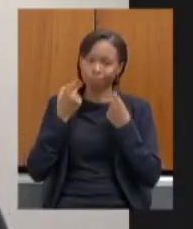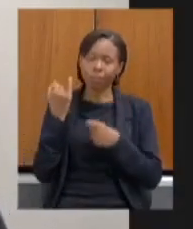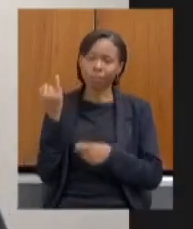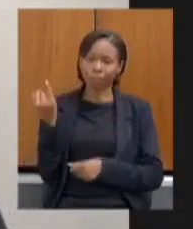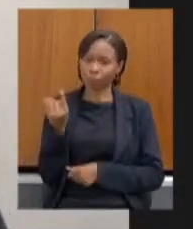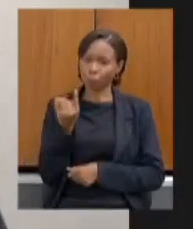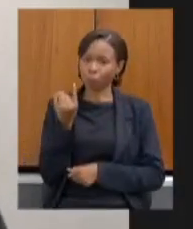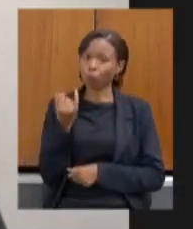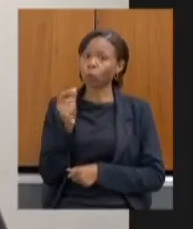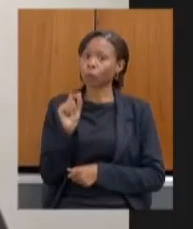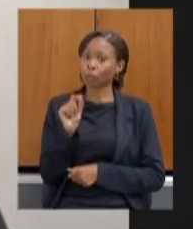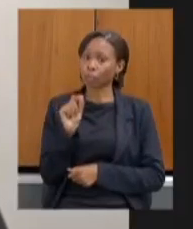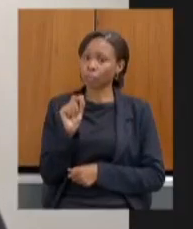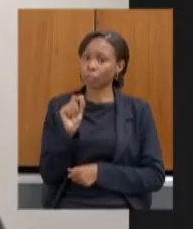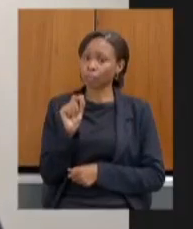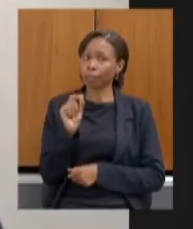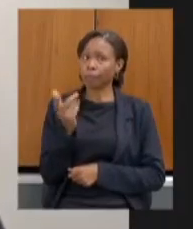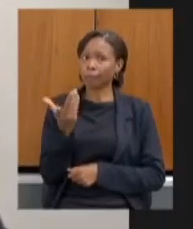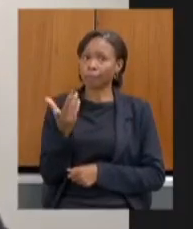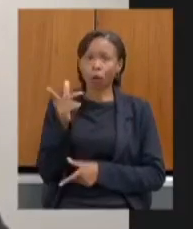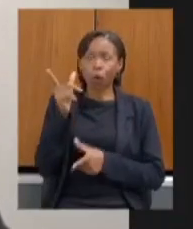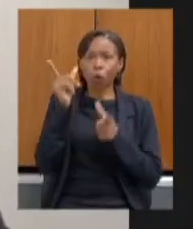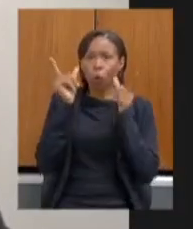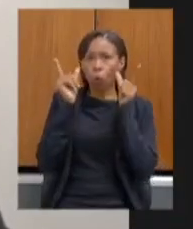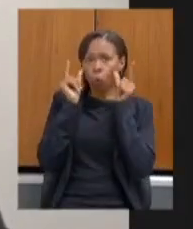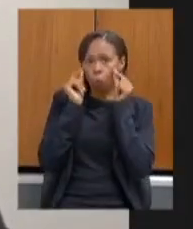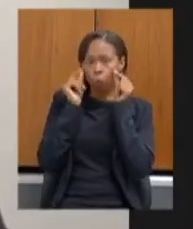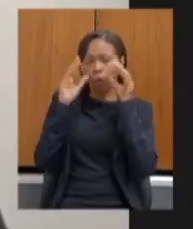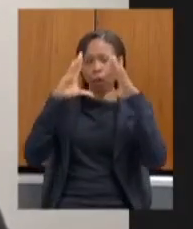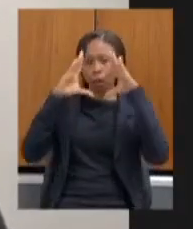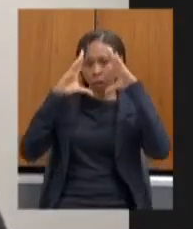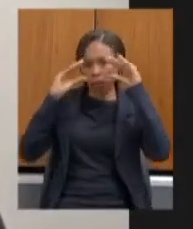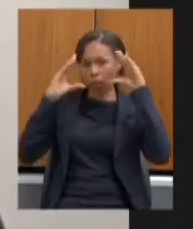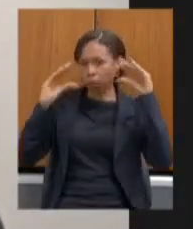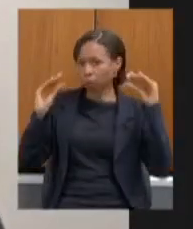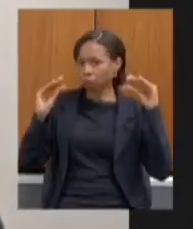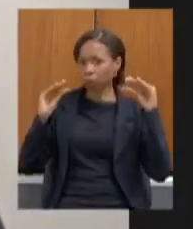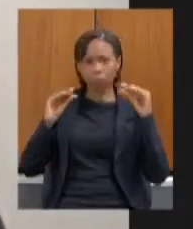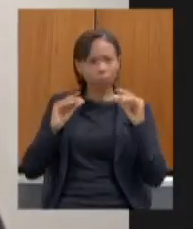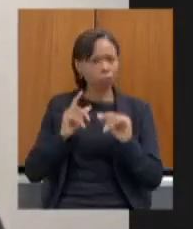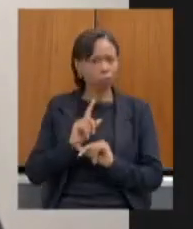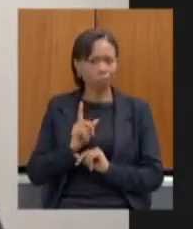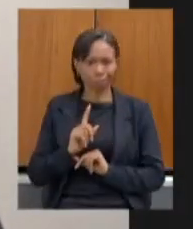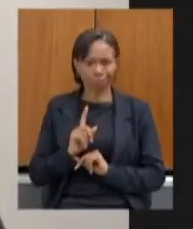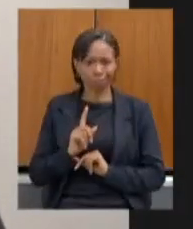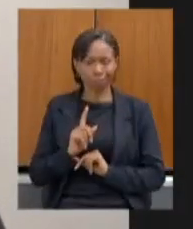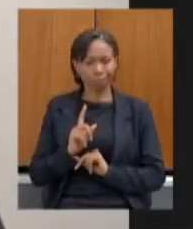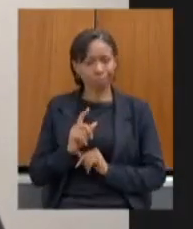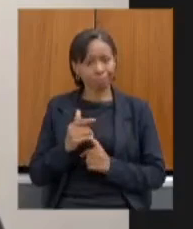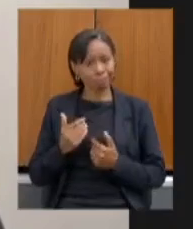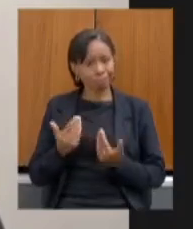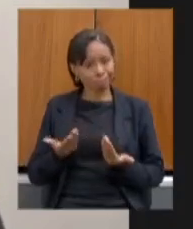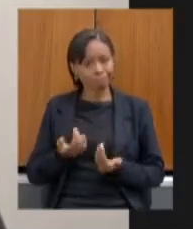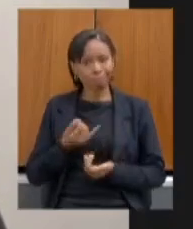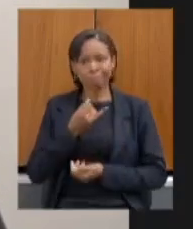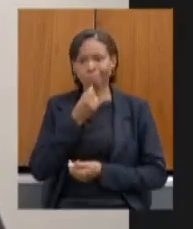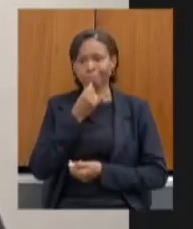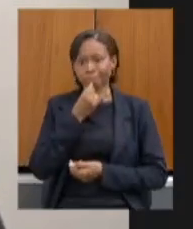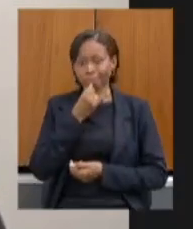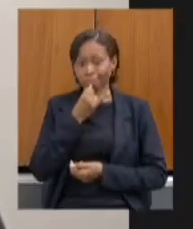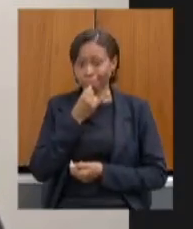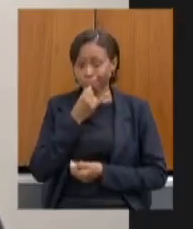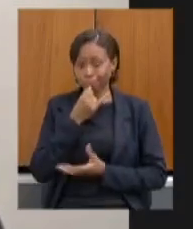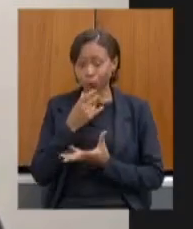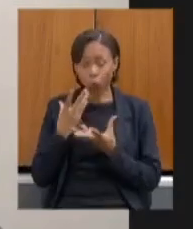não baixar a guarda. Infelizmente, muita gente, muitos